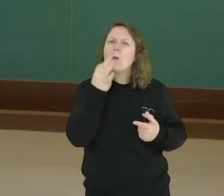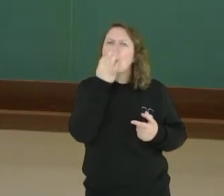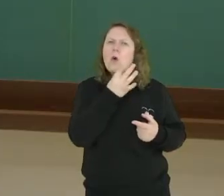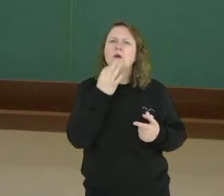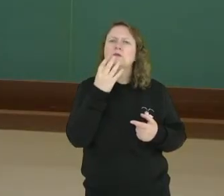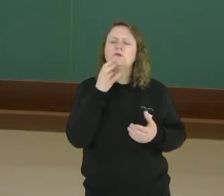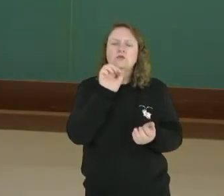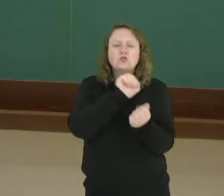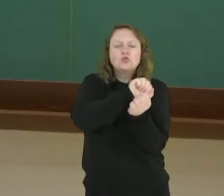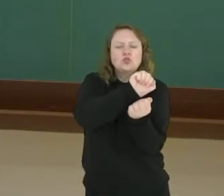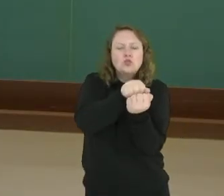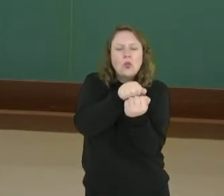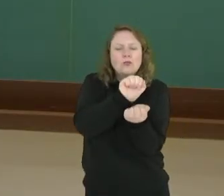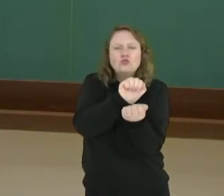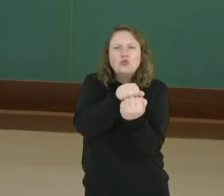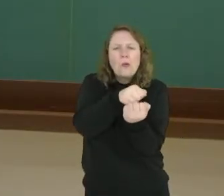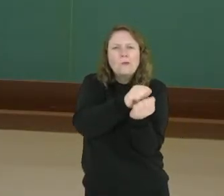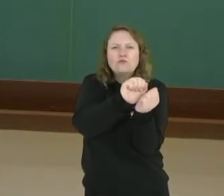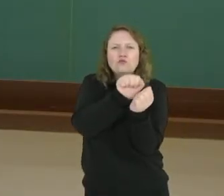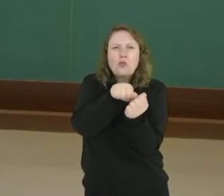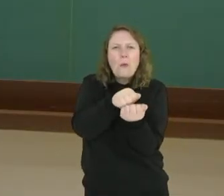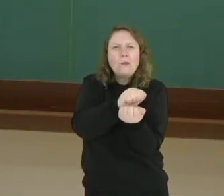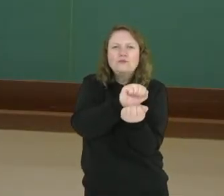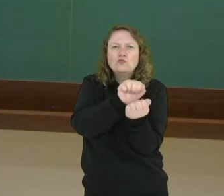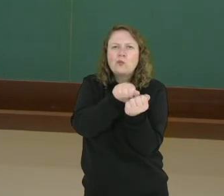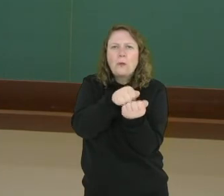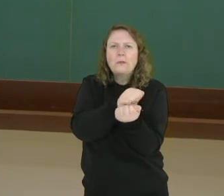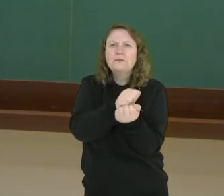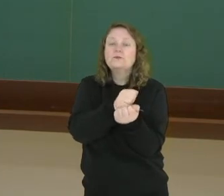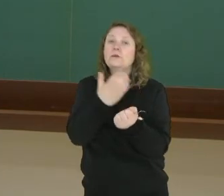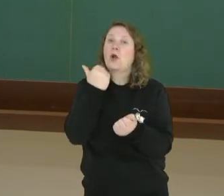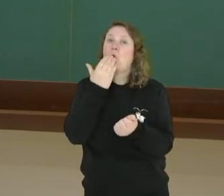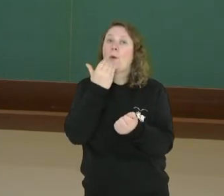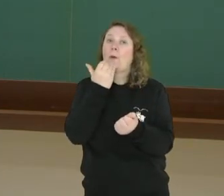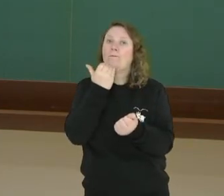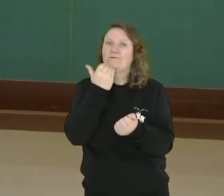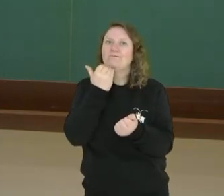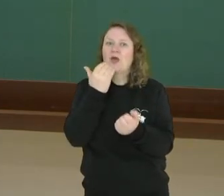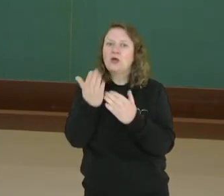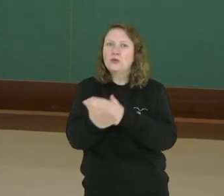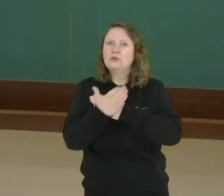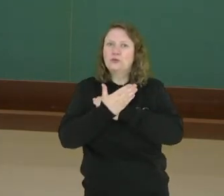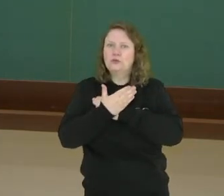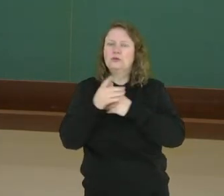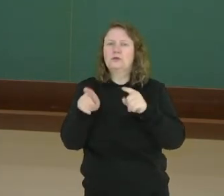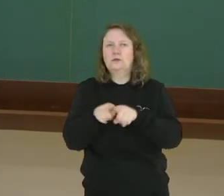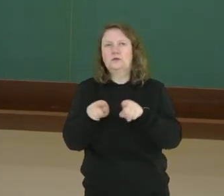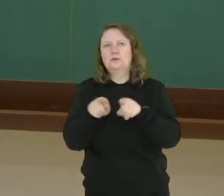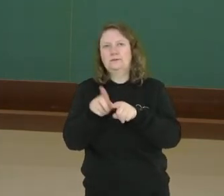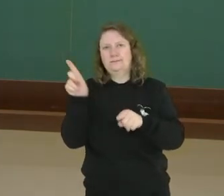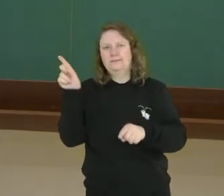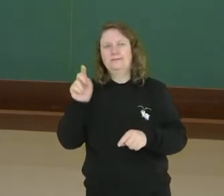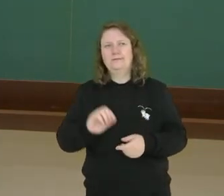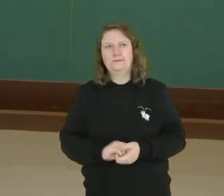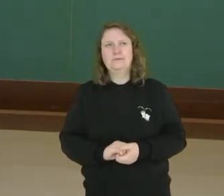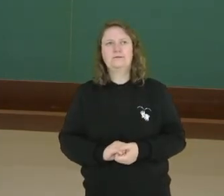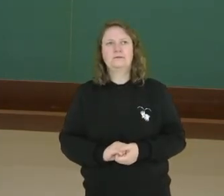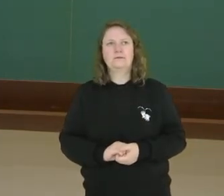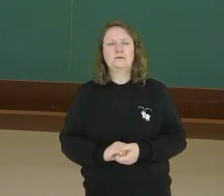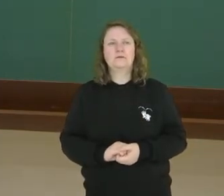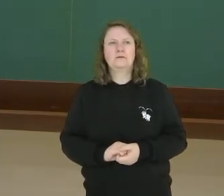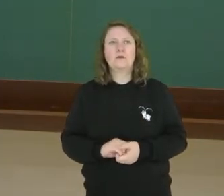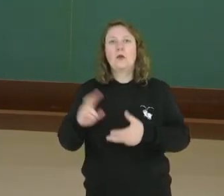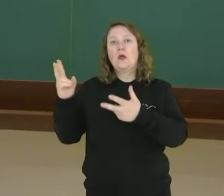alimentos, certo? Então, essas características ali facilitam na alimentação destes animais. E, né, a